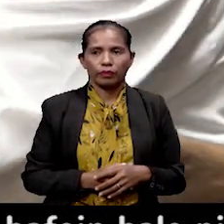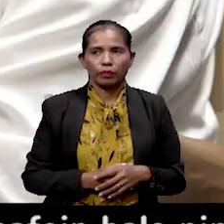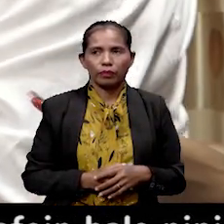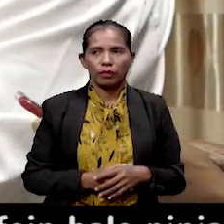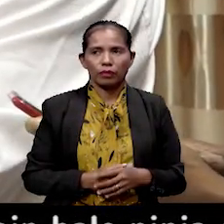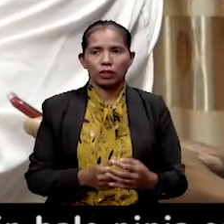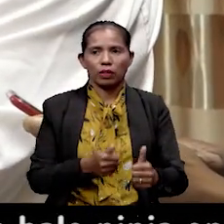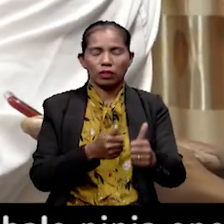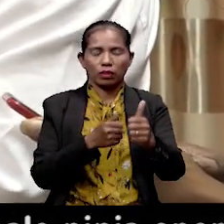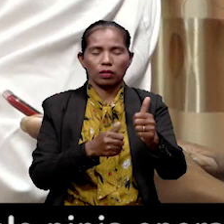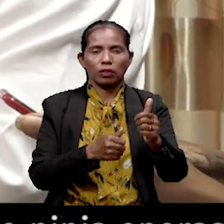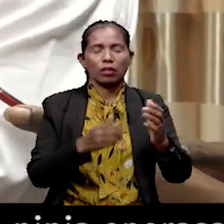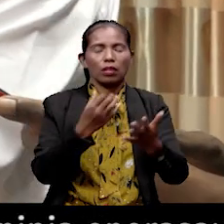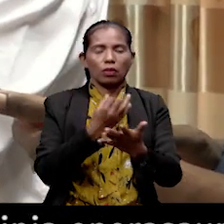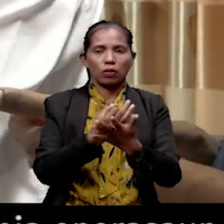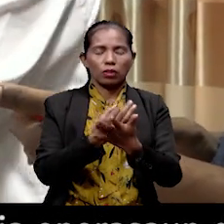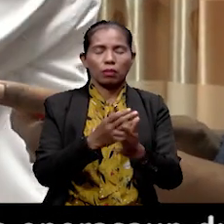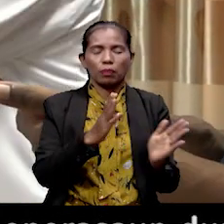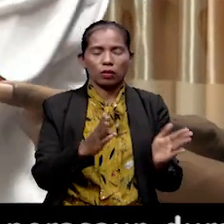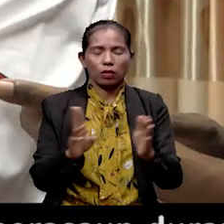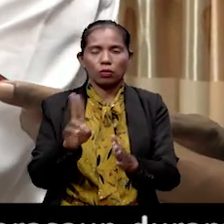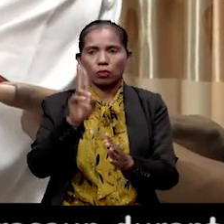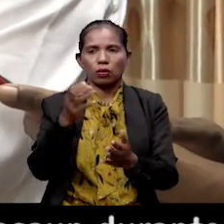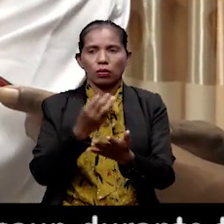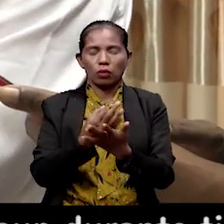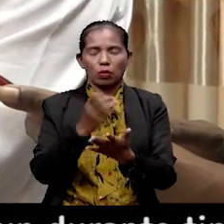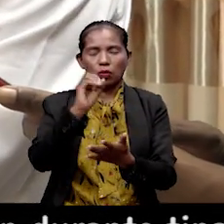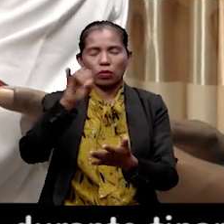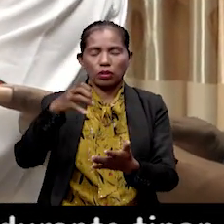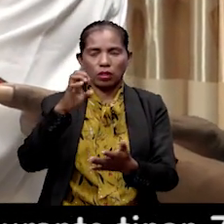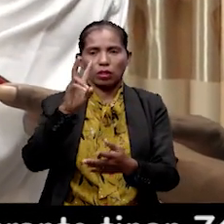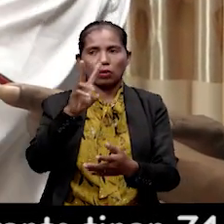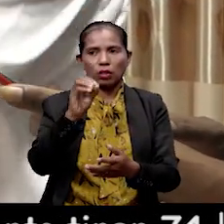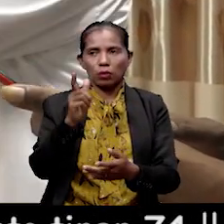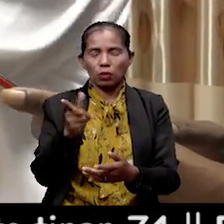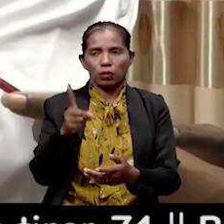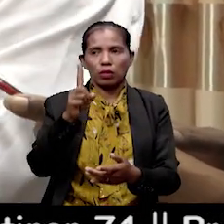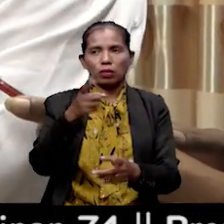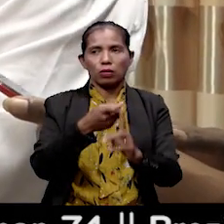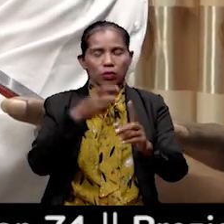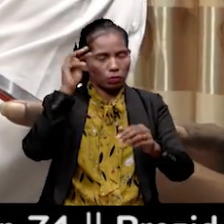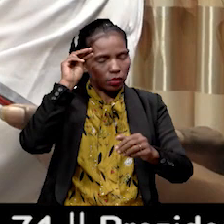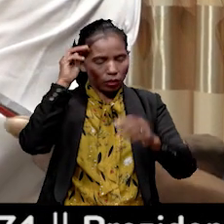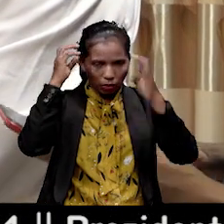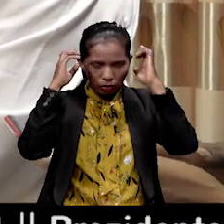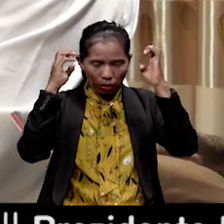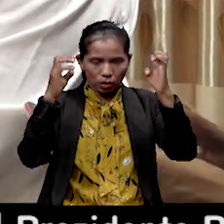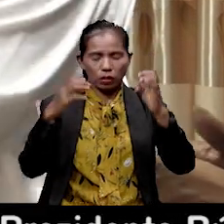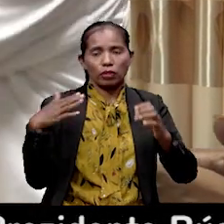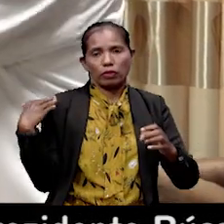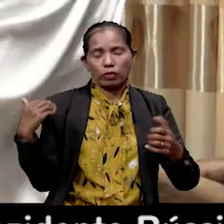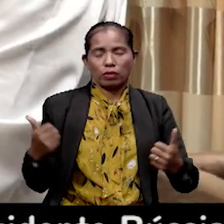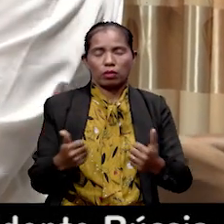Ter portal Transparência, Progresso e Execução, Orçamento Geral do Estado, Rua Ronul Singida, o Ministério da Educação, Juventude e no